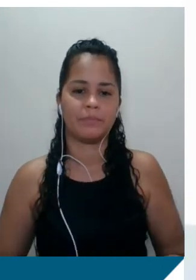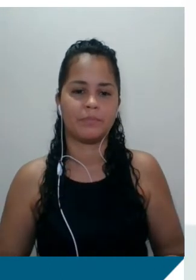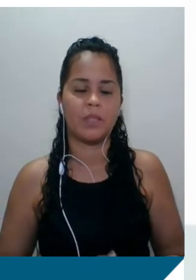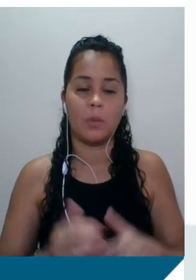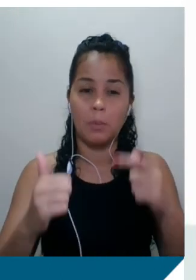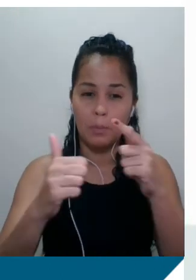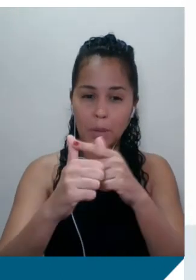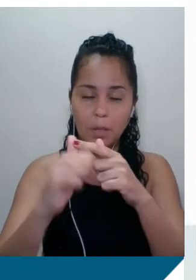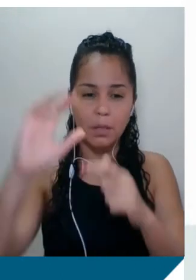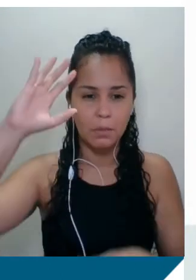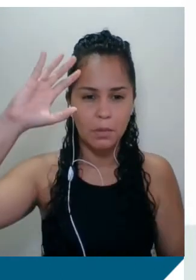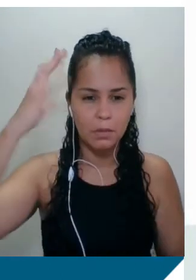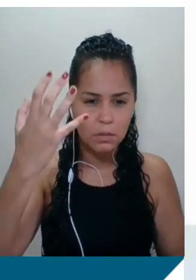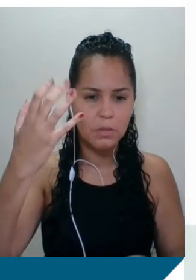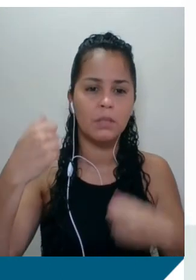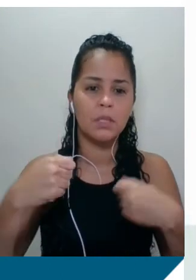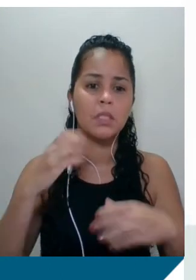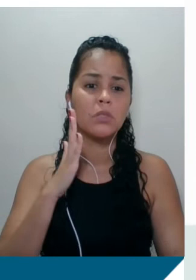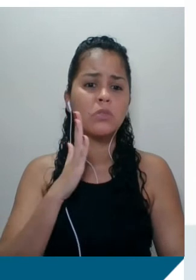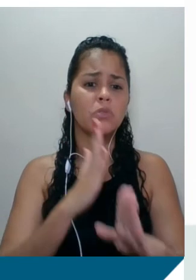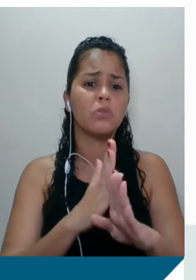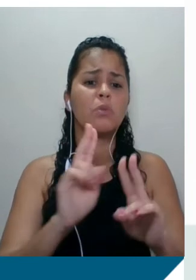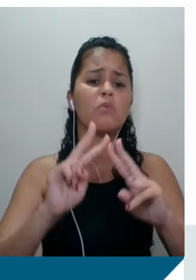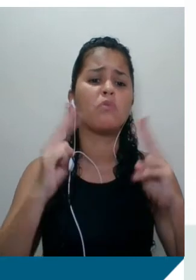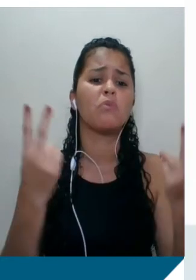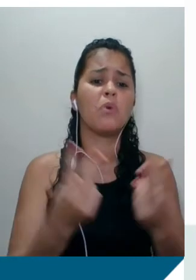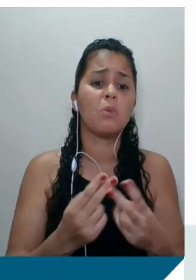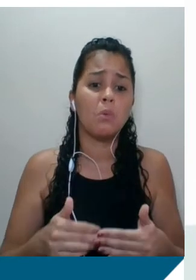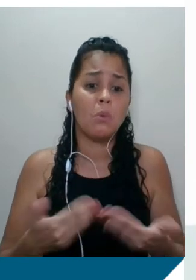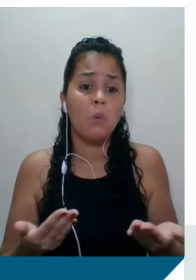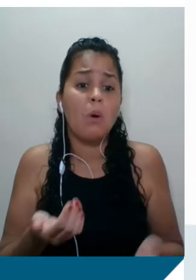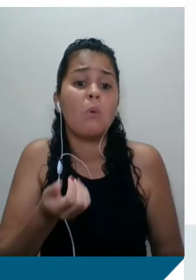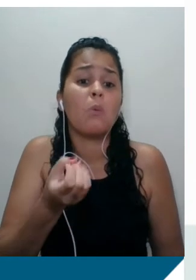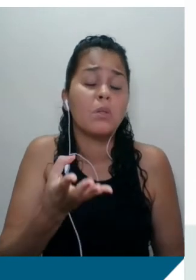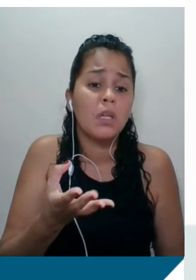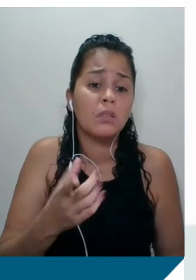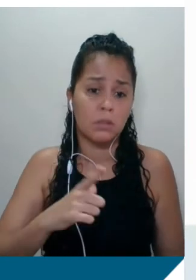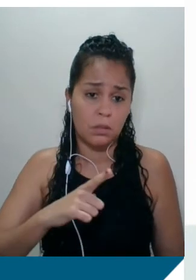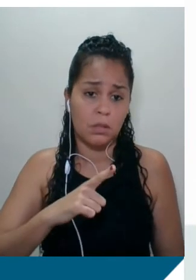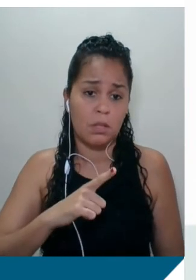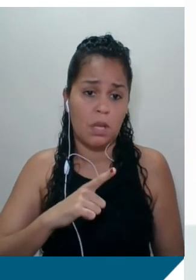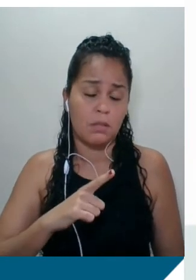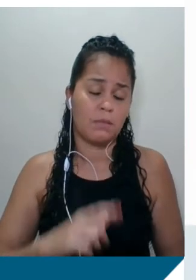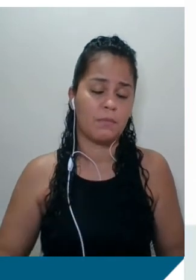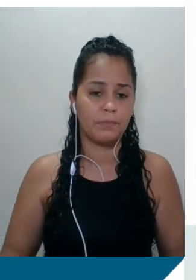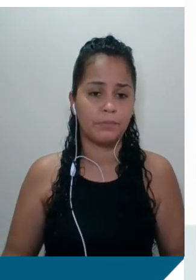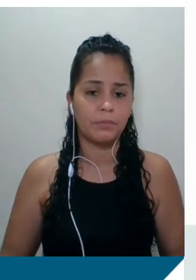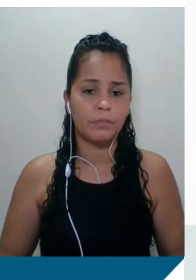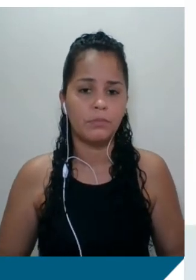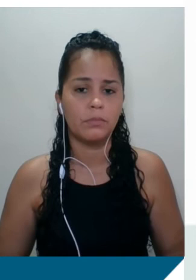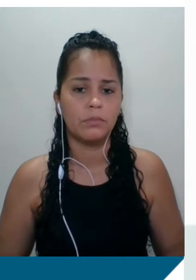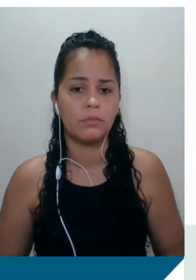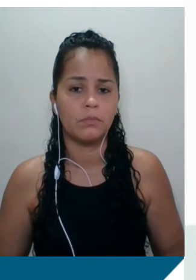depositado no silo. Então, nosso primeiro passo para resolver essa questão é justamente descobrir que volume todo é esse. Que volume de